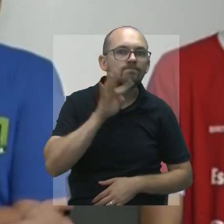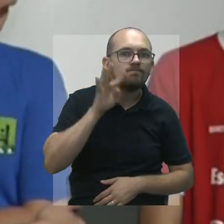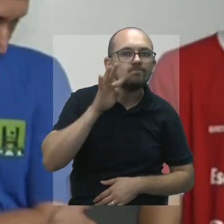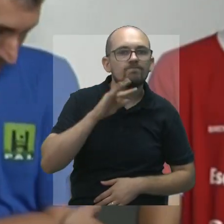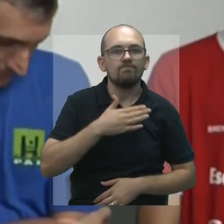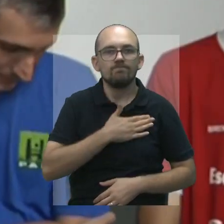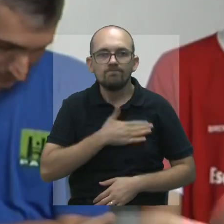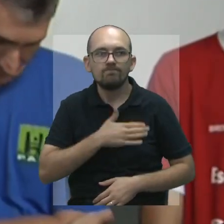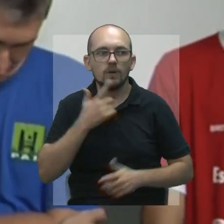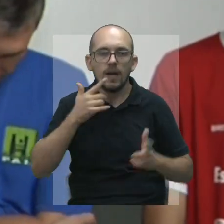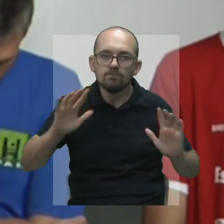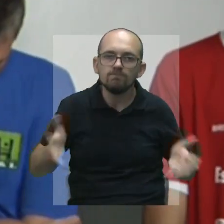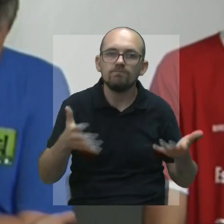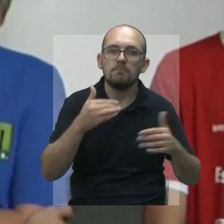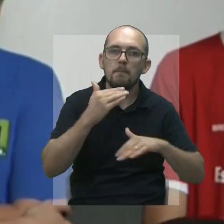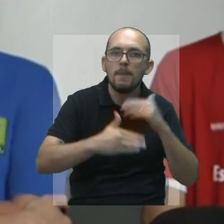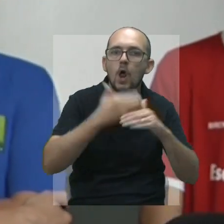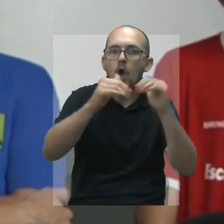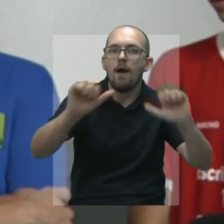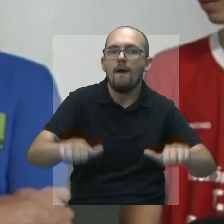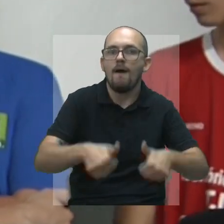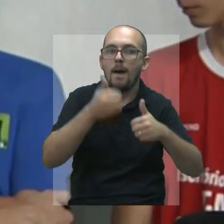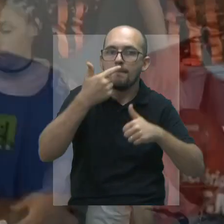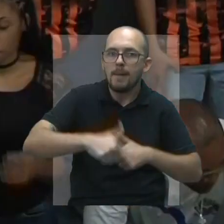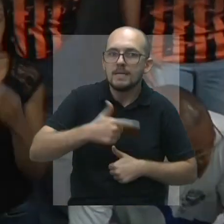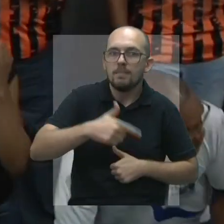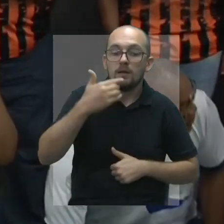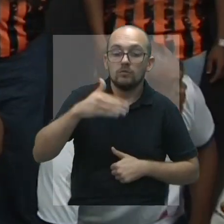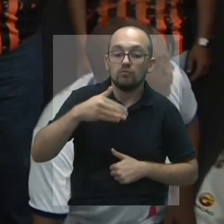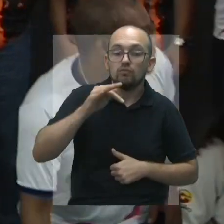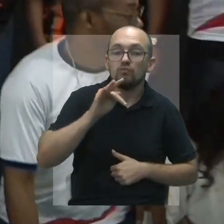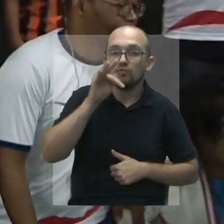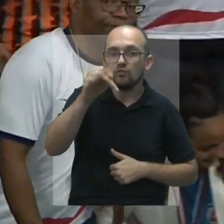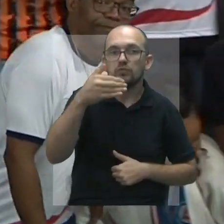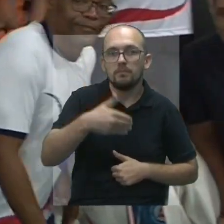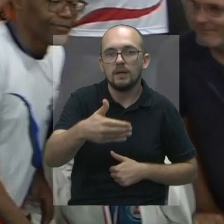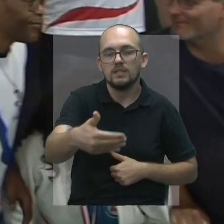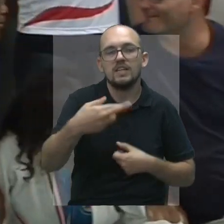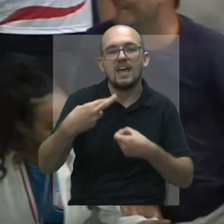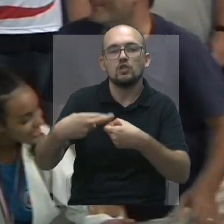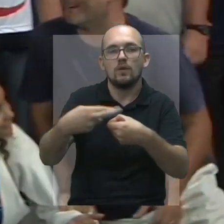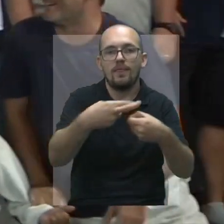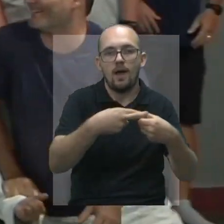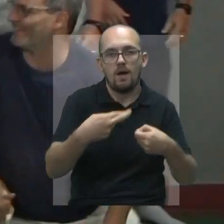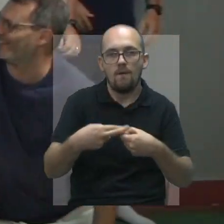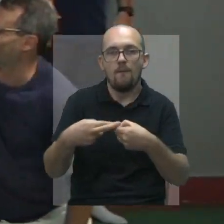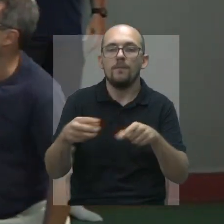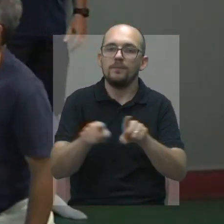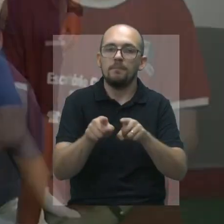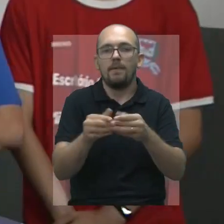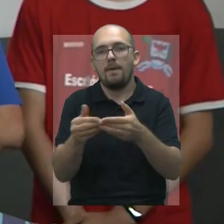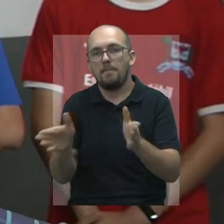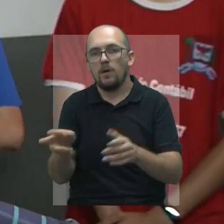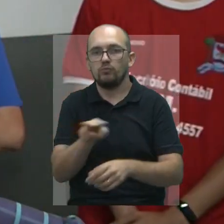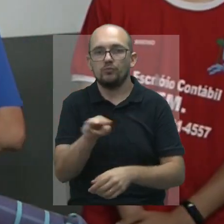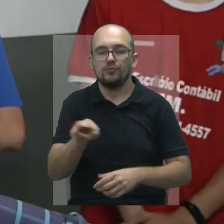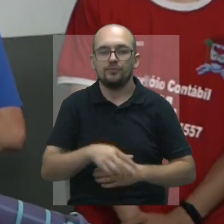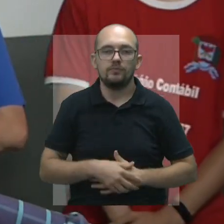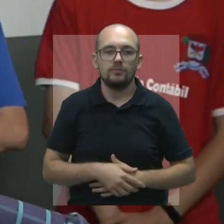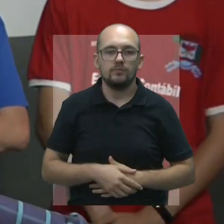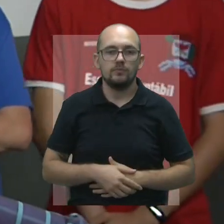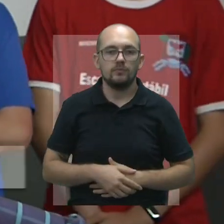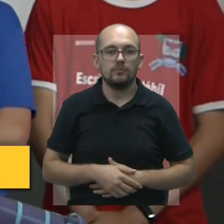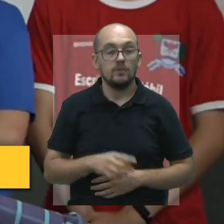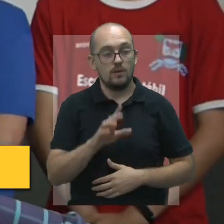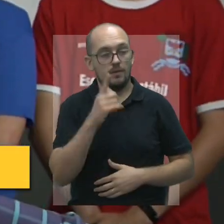incentivo para ele melhorar ainda mais o desempenho nas próximas edições dos Jogos Regionais e também dos Abertos. Que assim,